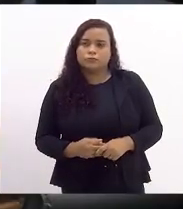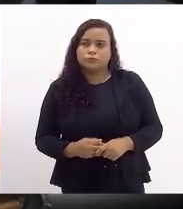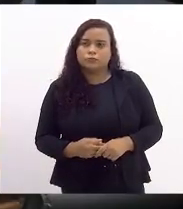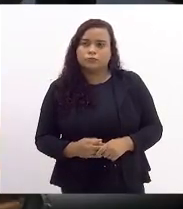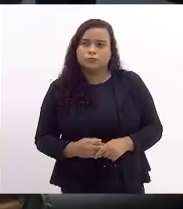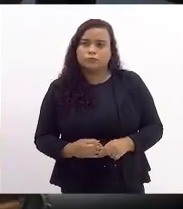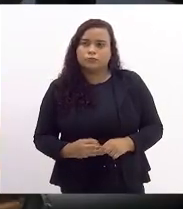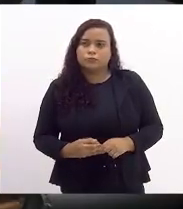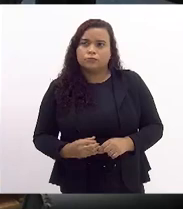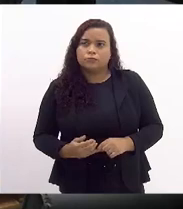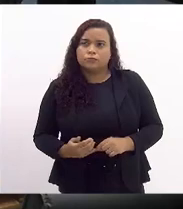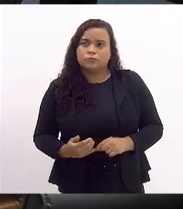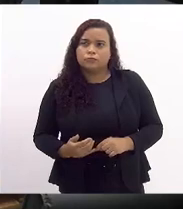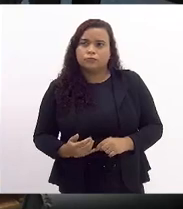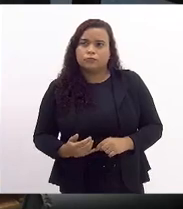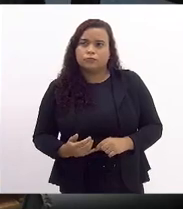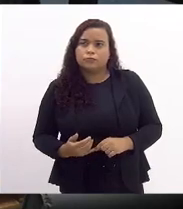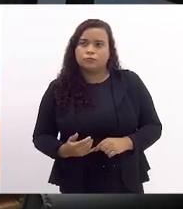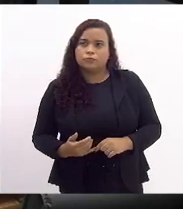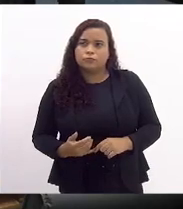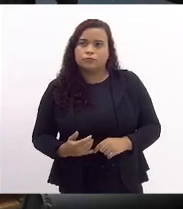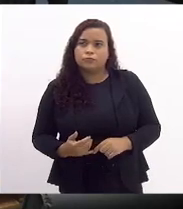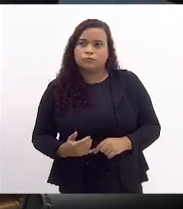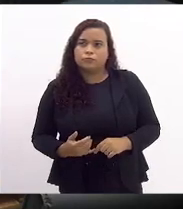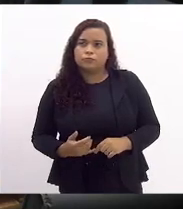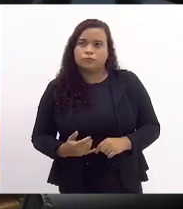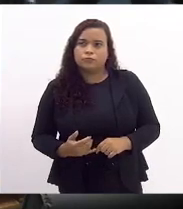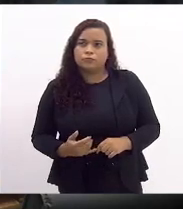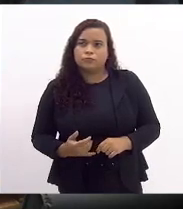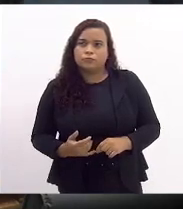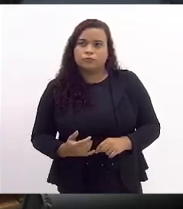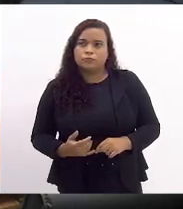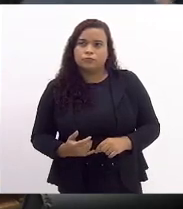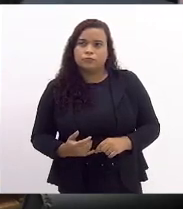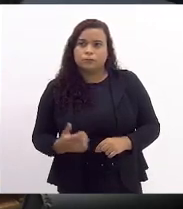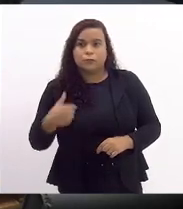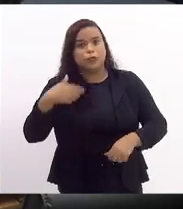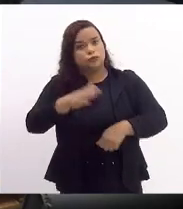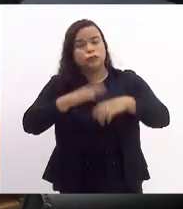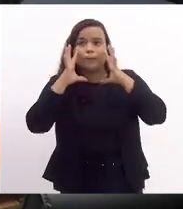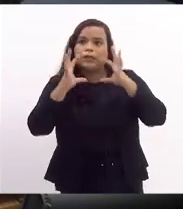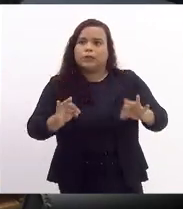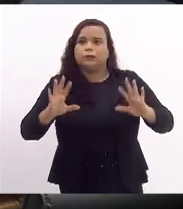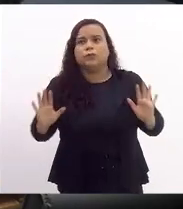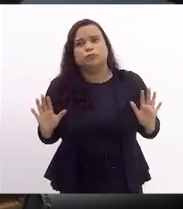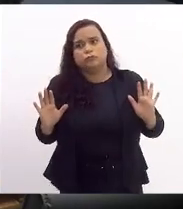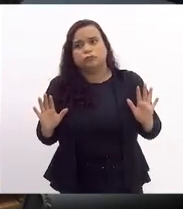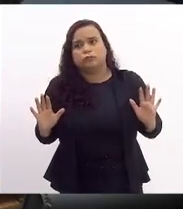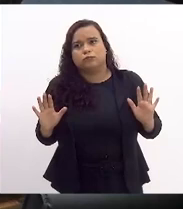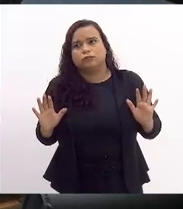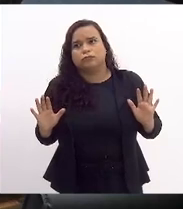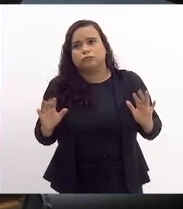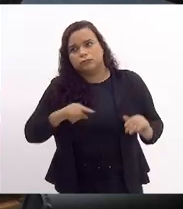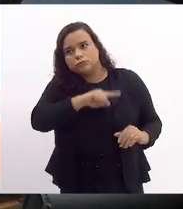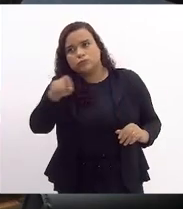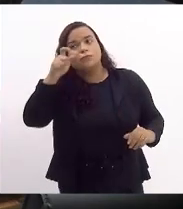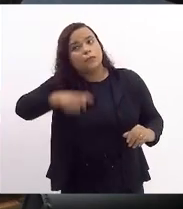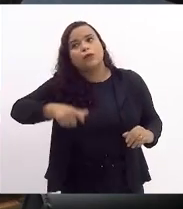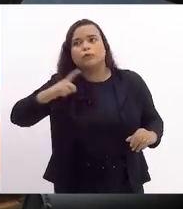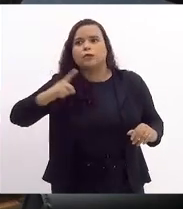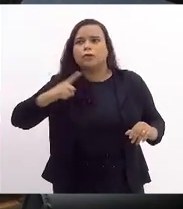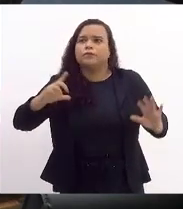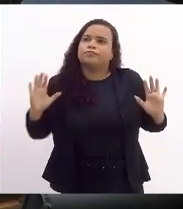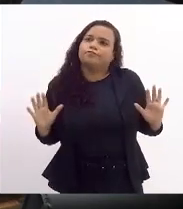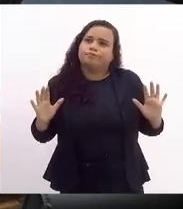E aí E eu chamei atenção dos interessados